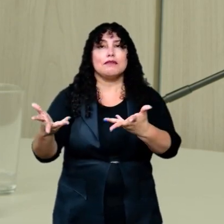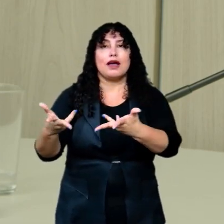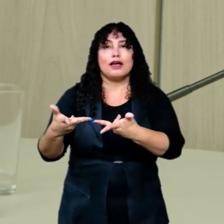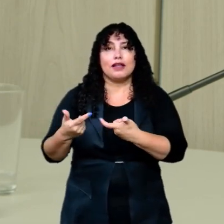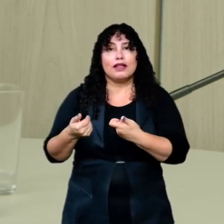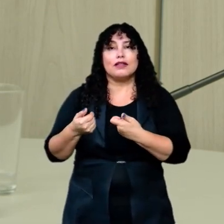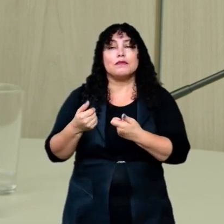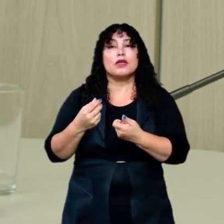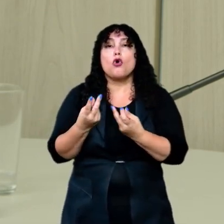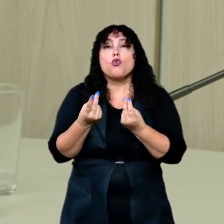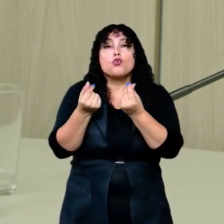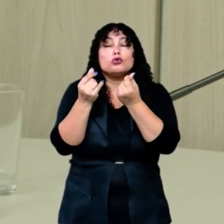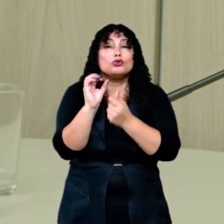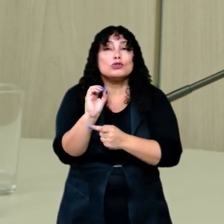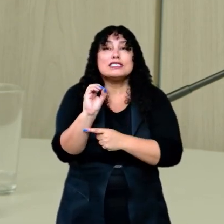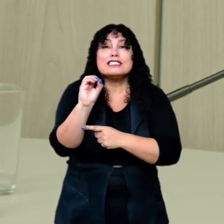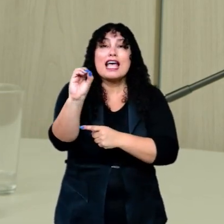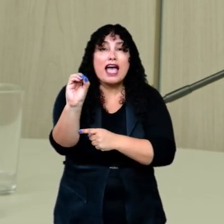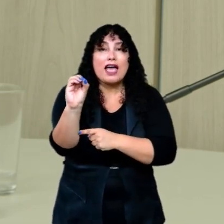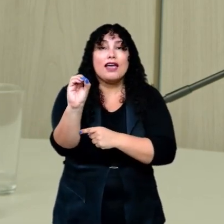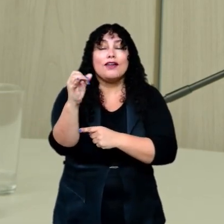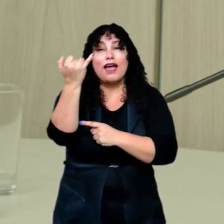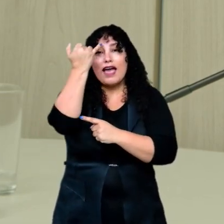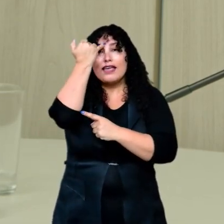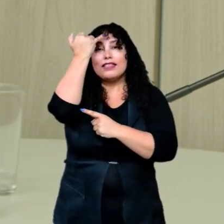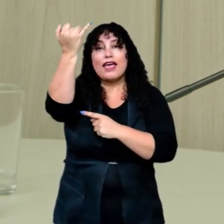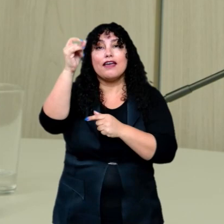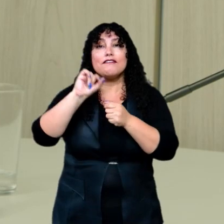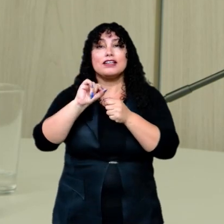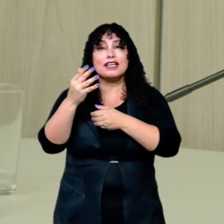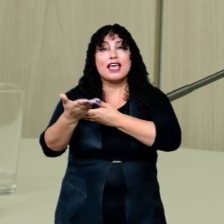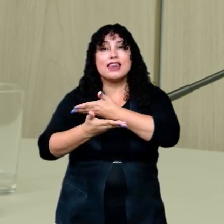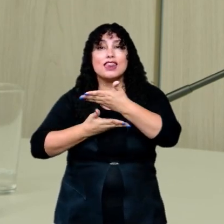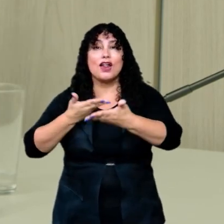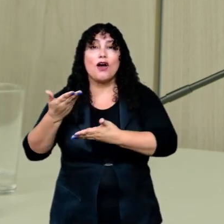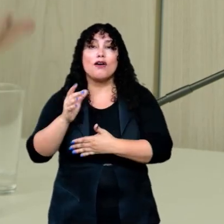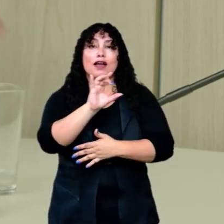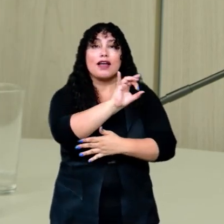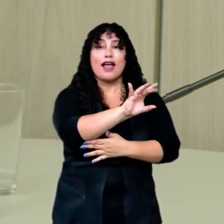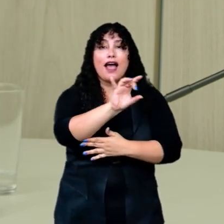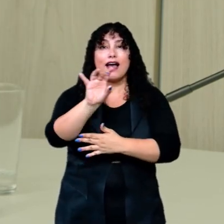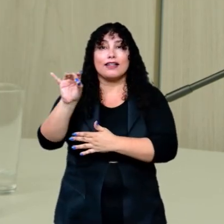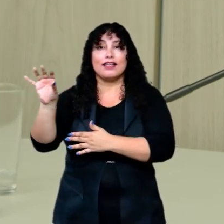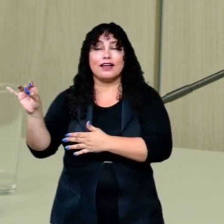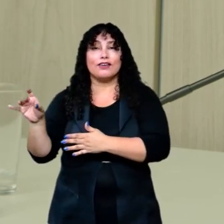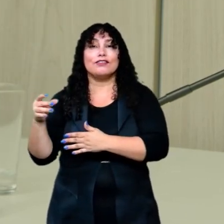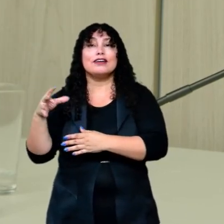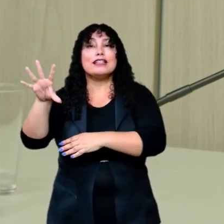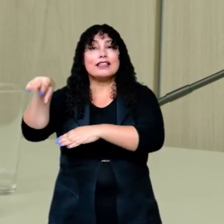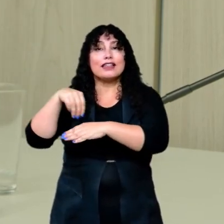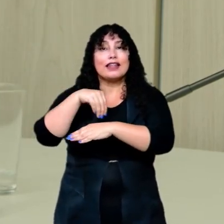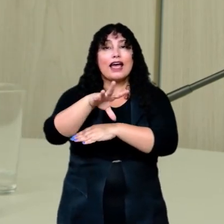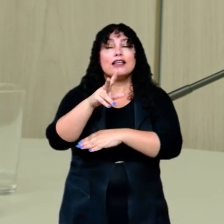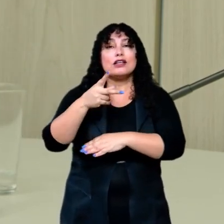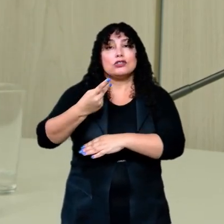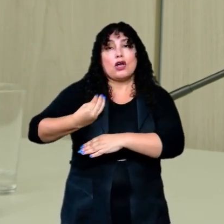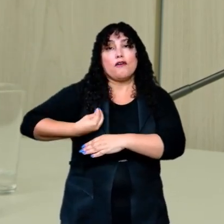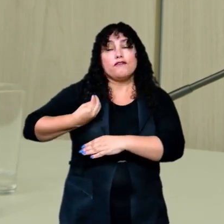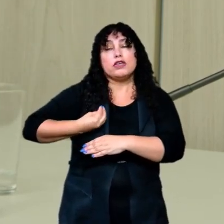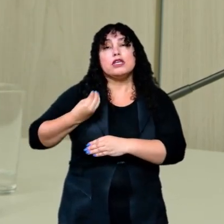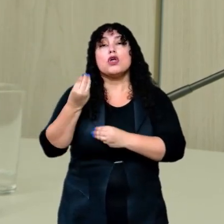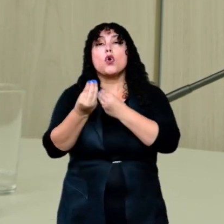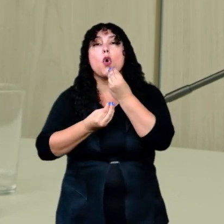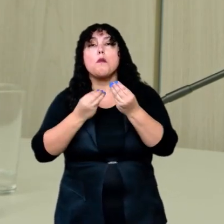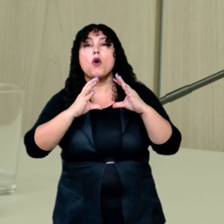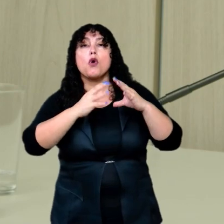custo zero, né? É. E aquela ideia de fazerem trocas, né? E Com cada um certeza, trazendo sua isso, realidade. traz sua realidade, fala como é que está vivendo.